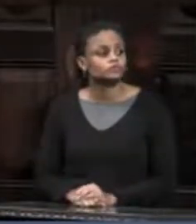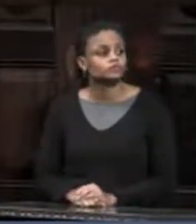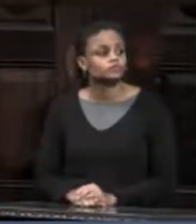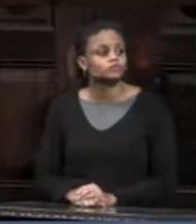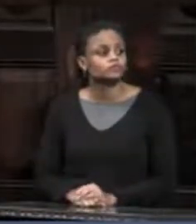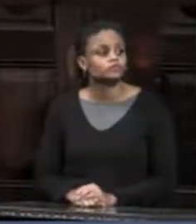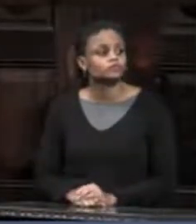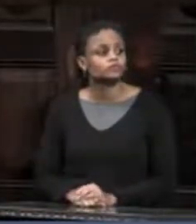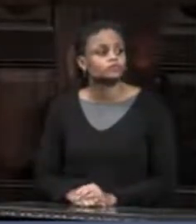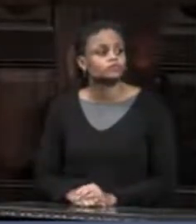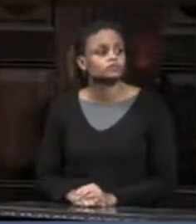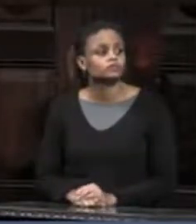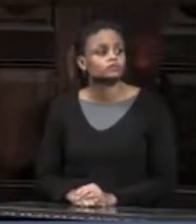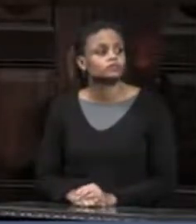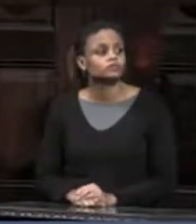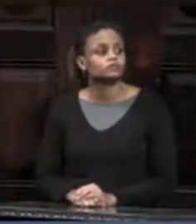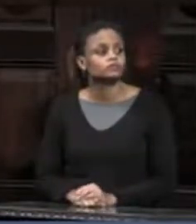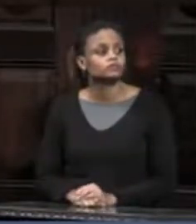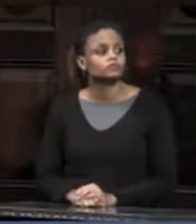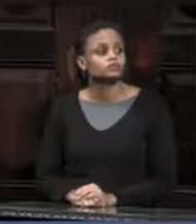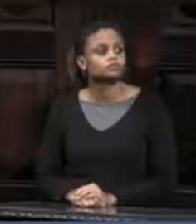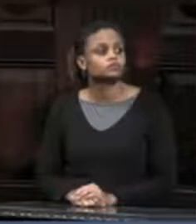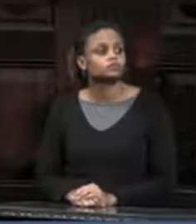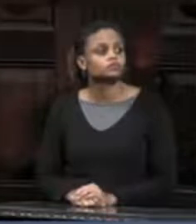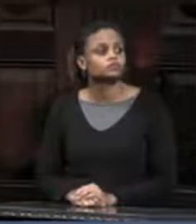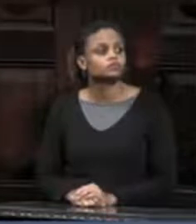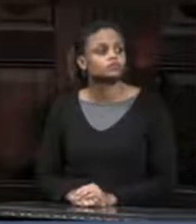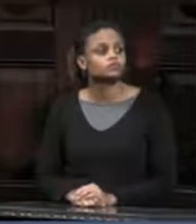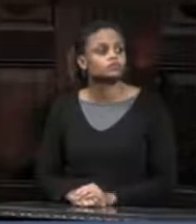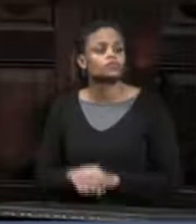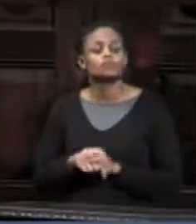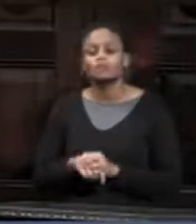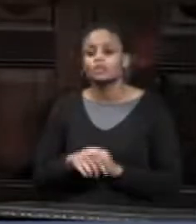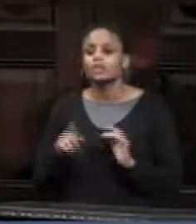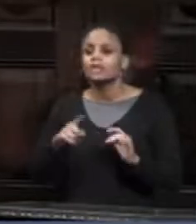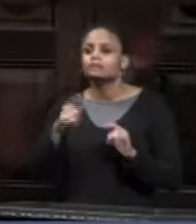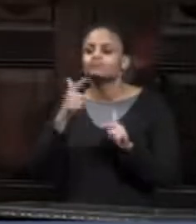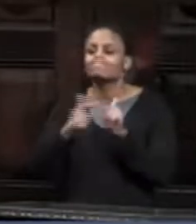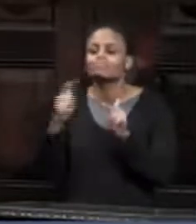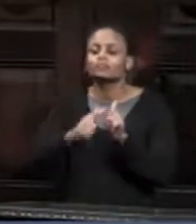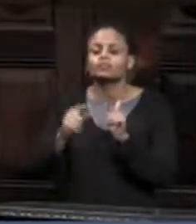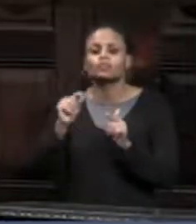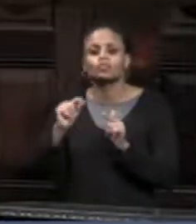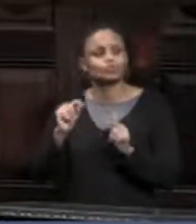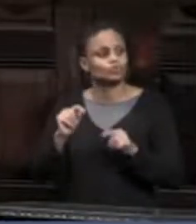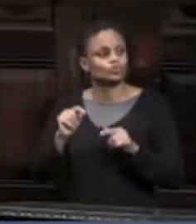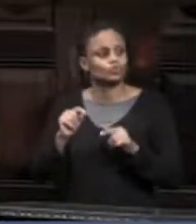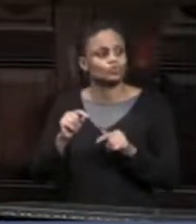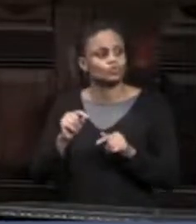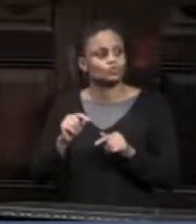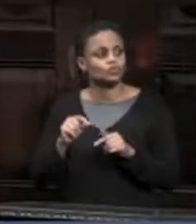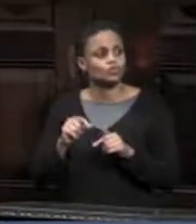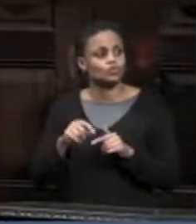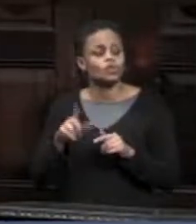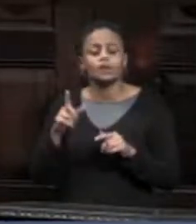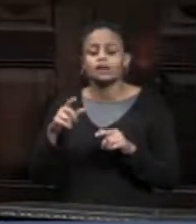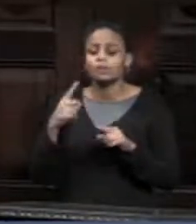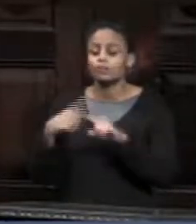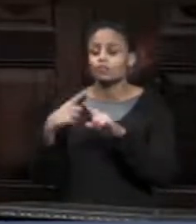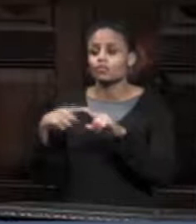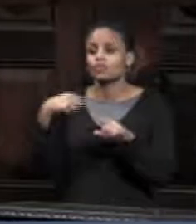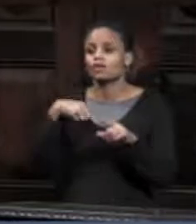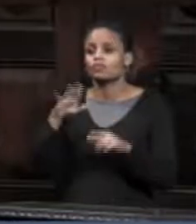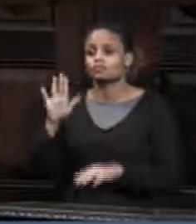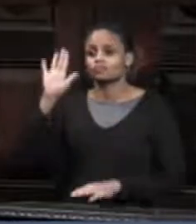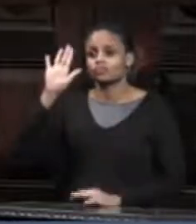se criou, motivada pela minha candidatura a vice-governador